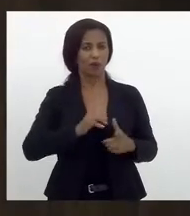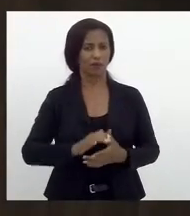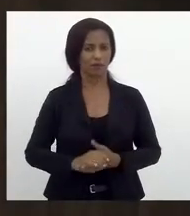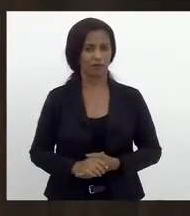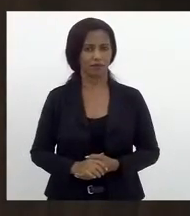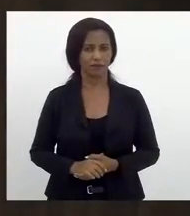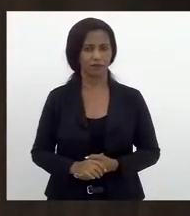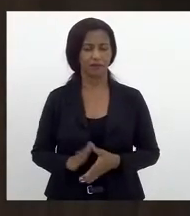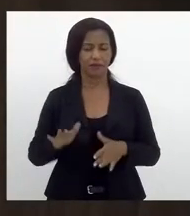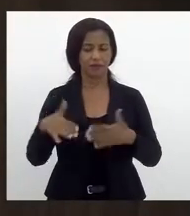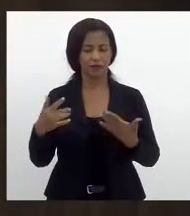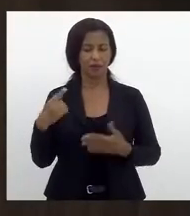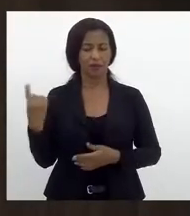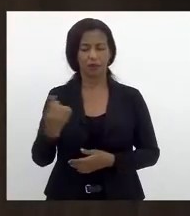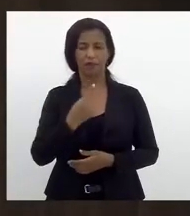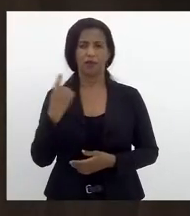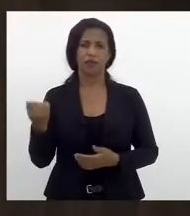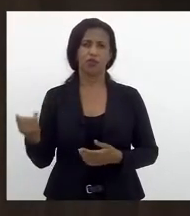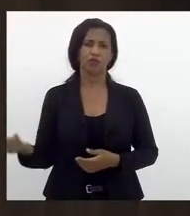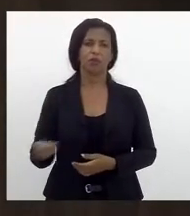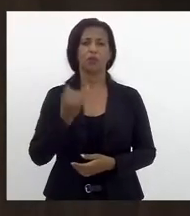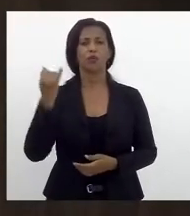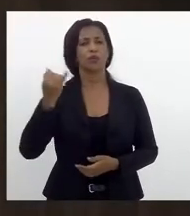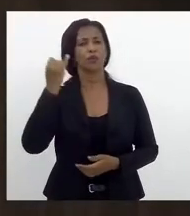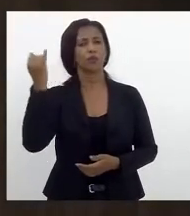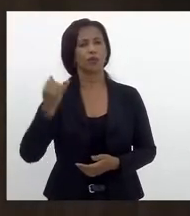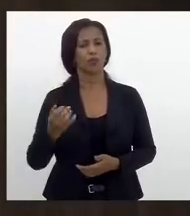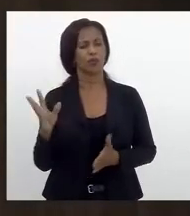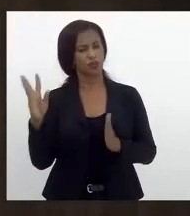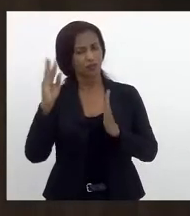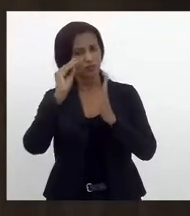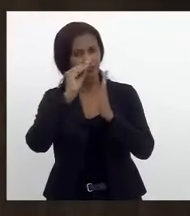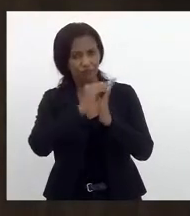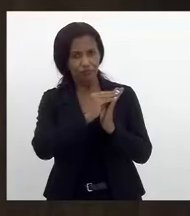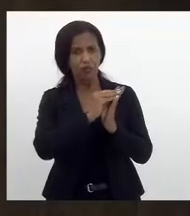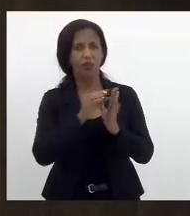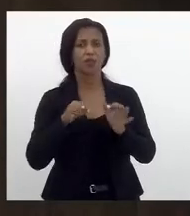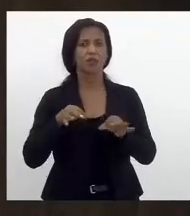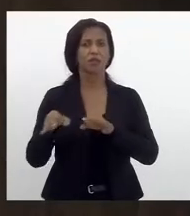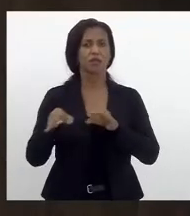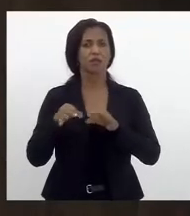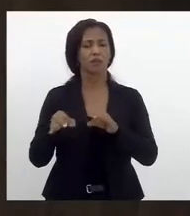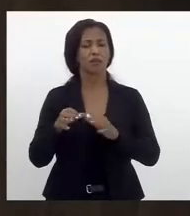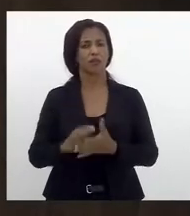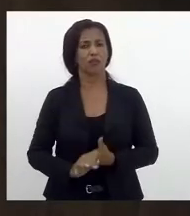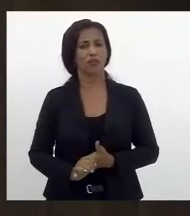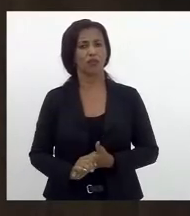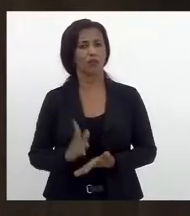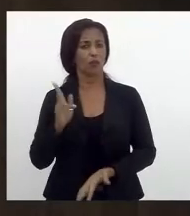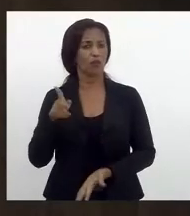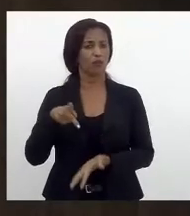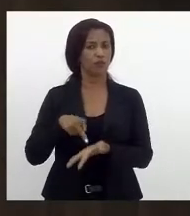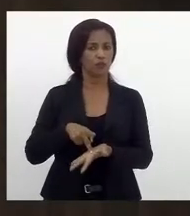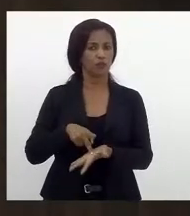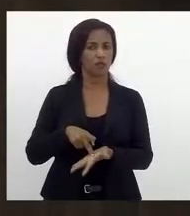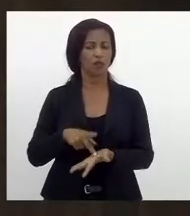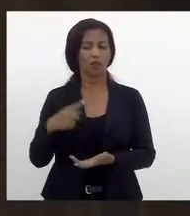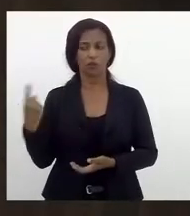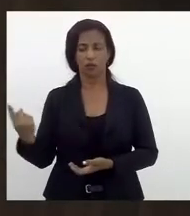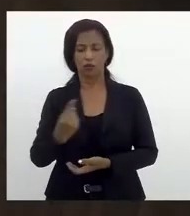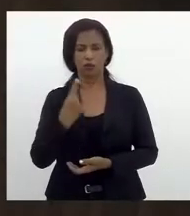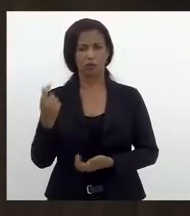presidente. Então, para a gente é muito importante que coloque esse projeto de lei no calendário oficial.